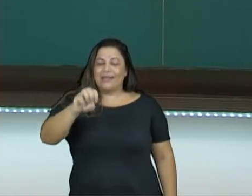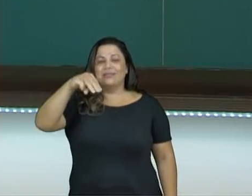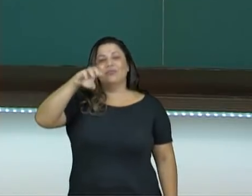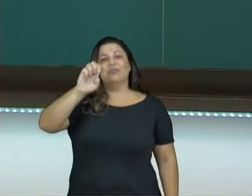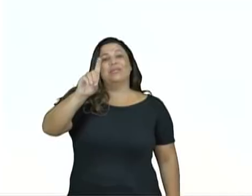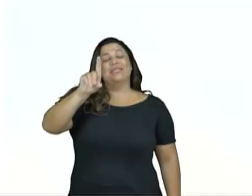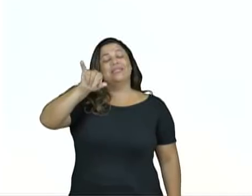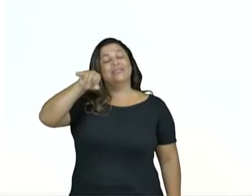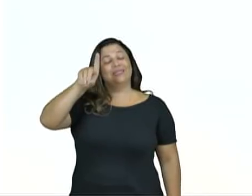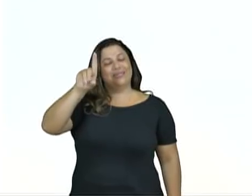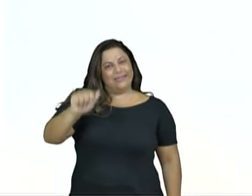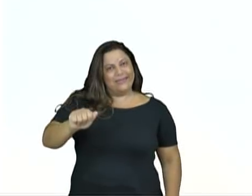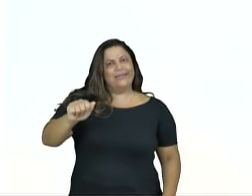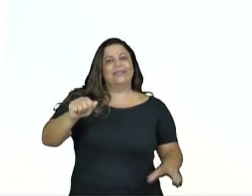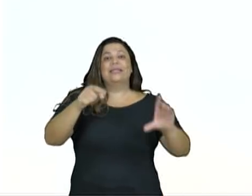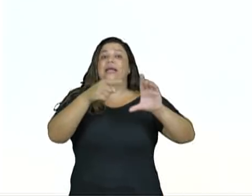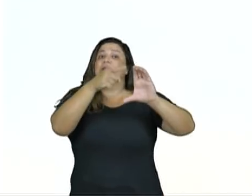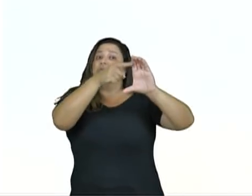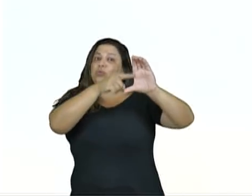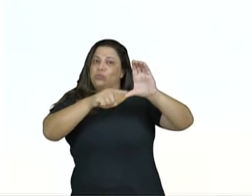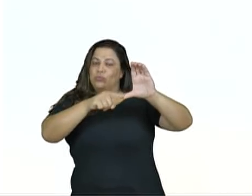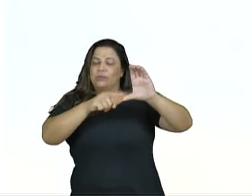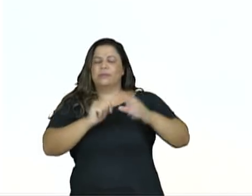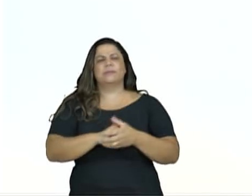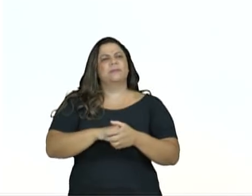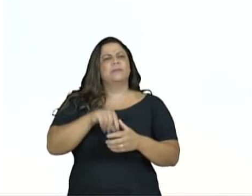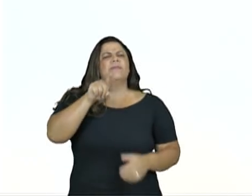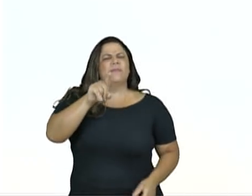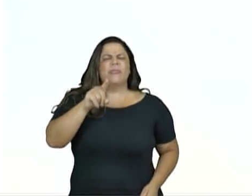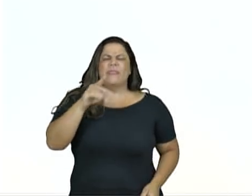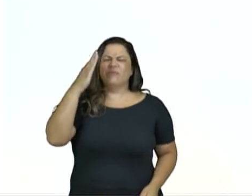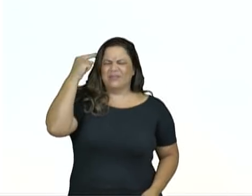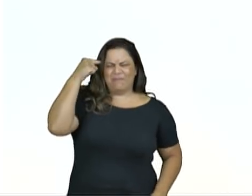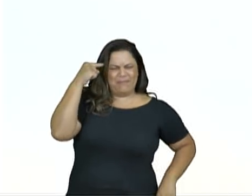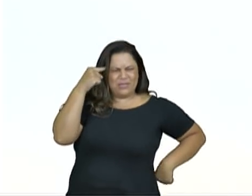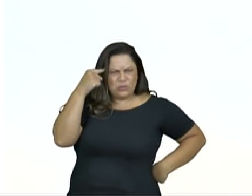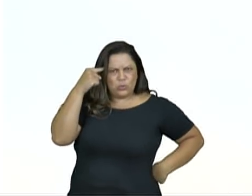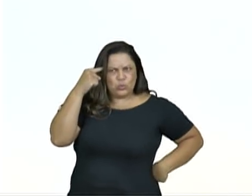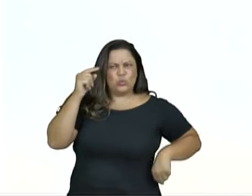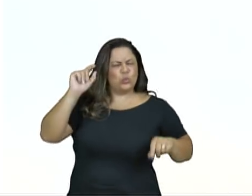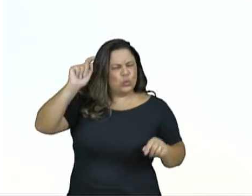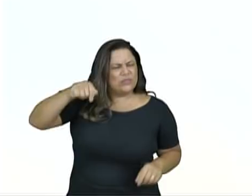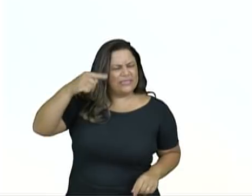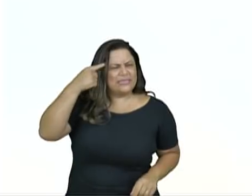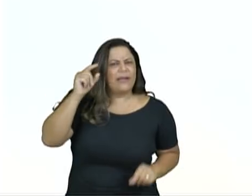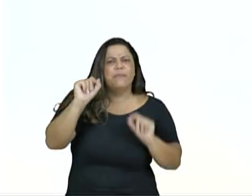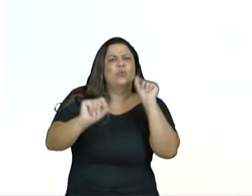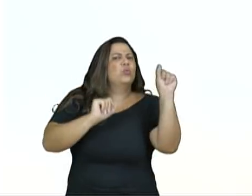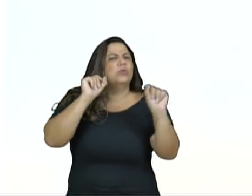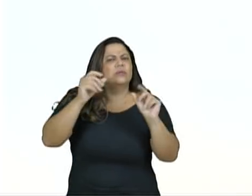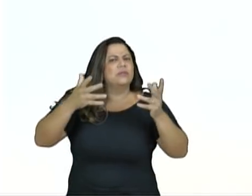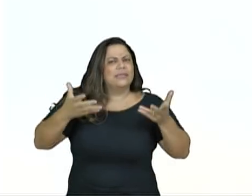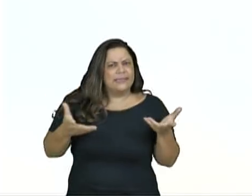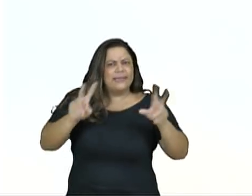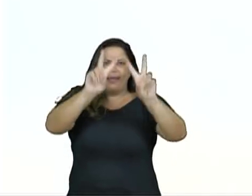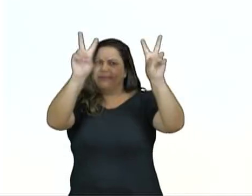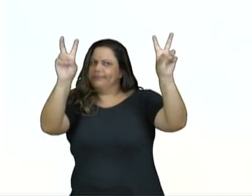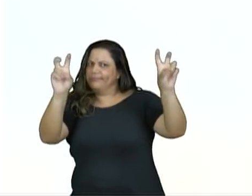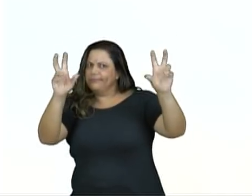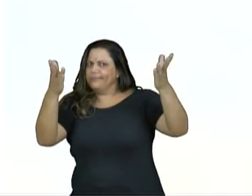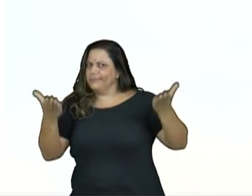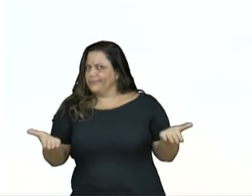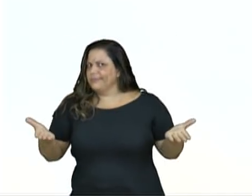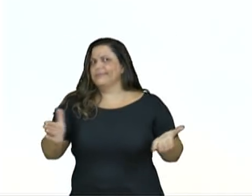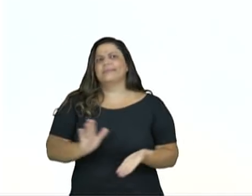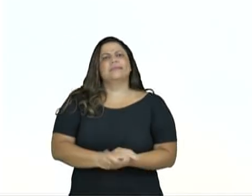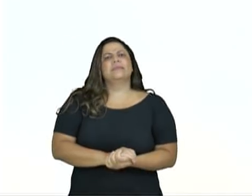pouquinho. Você sabe o que é uma circunferência trigonométrica? Já parou para pensar o que seria uma circunferência trigonométrica?